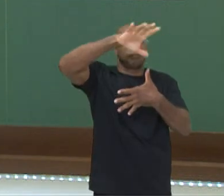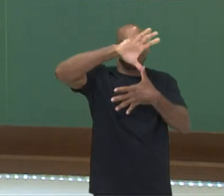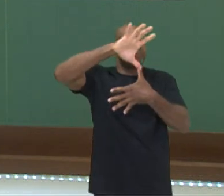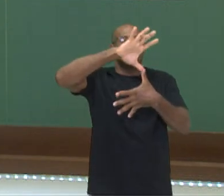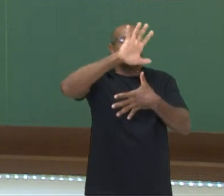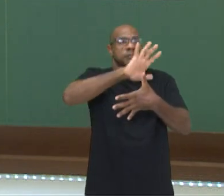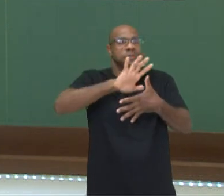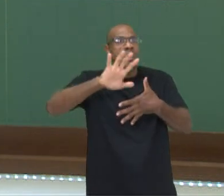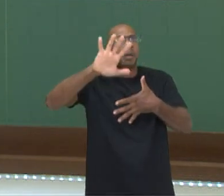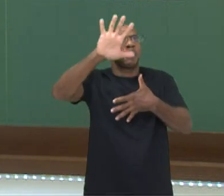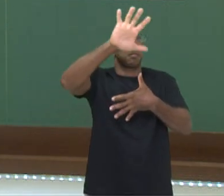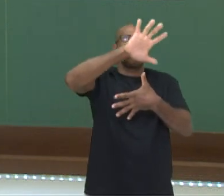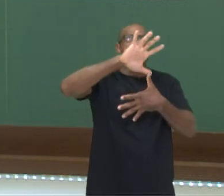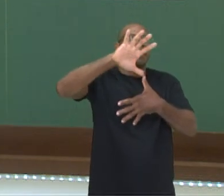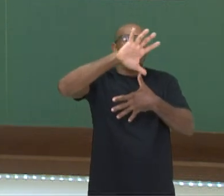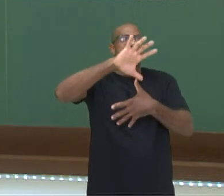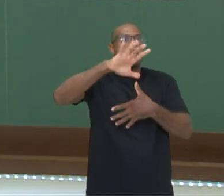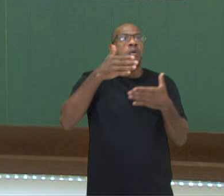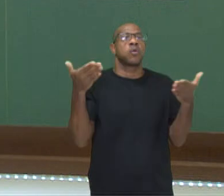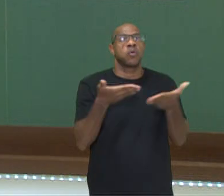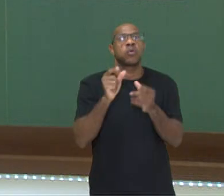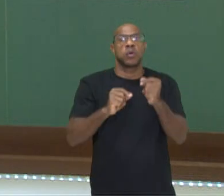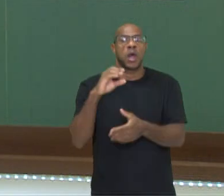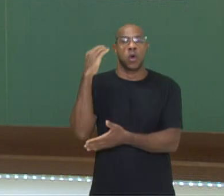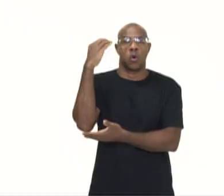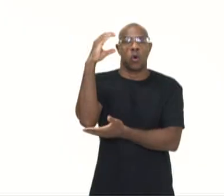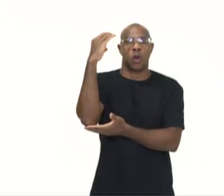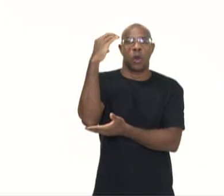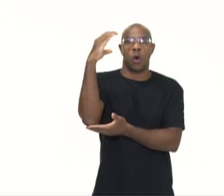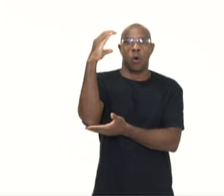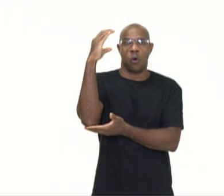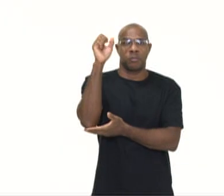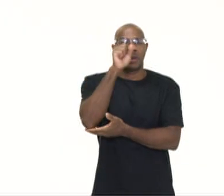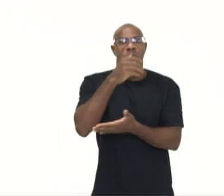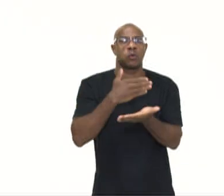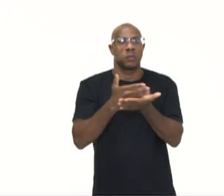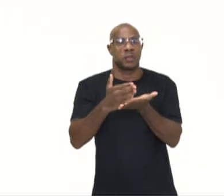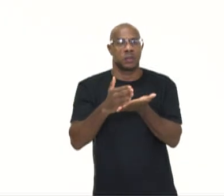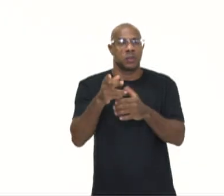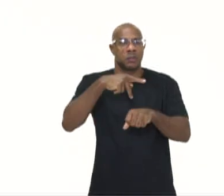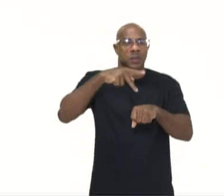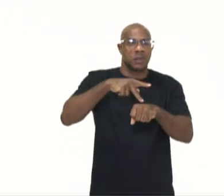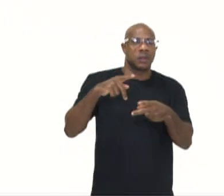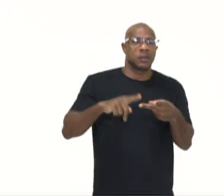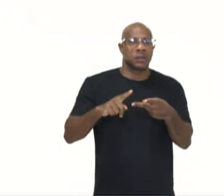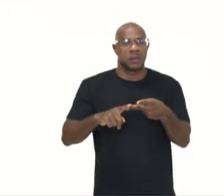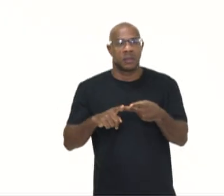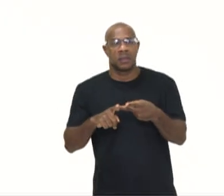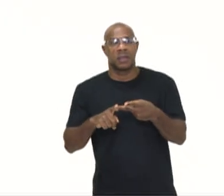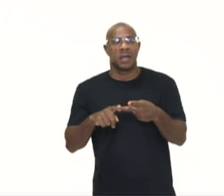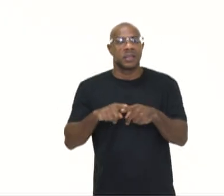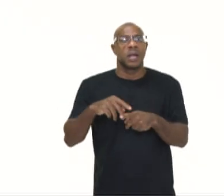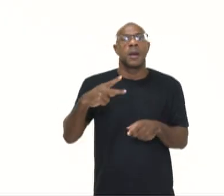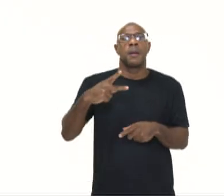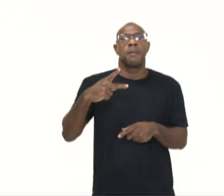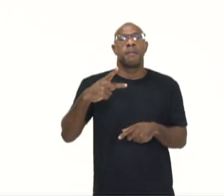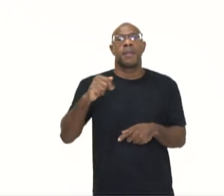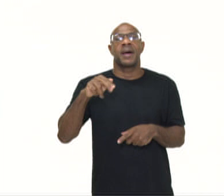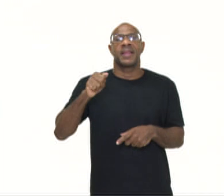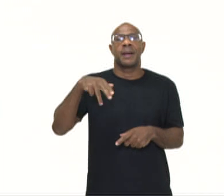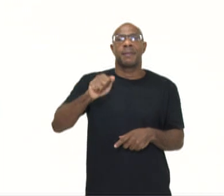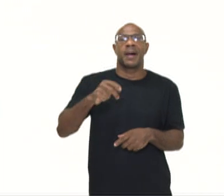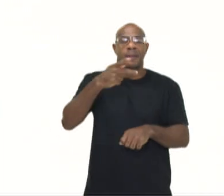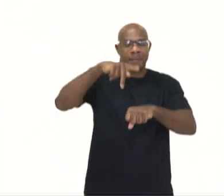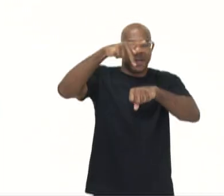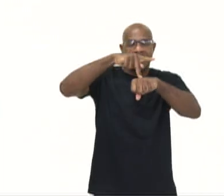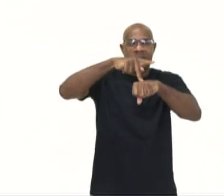que cultivavam cacau na região que hoje é a Colômbia, até chegar, por fim, no Panamá e em outras partes da